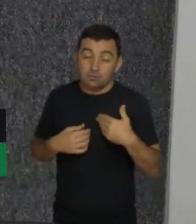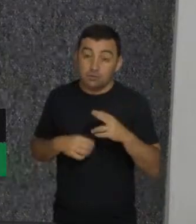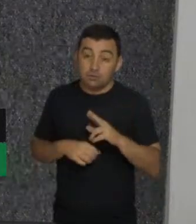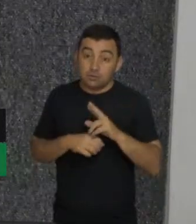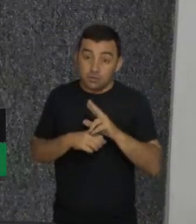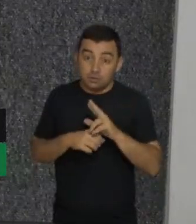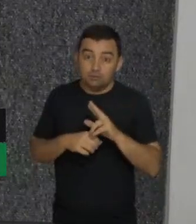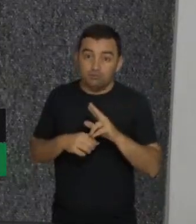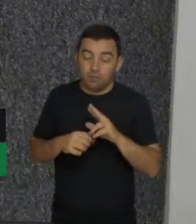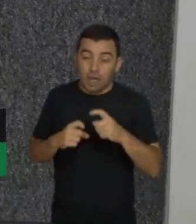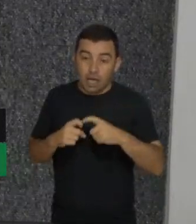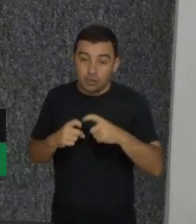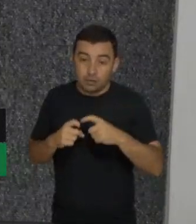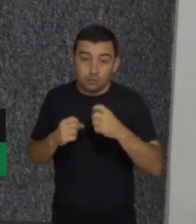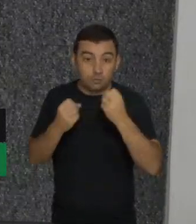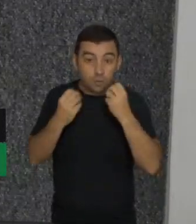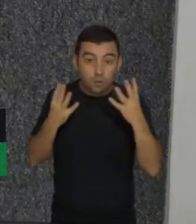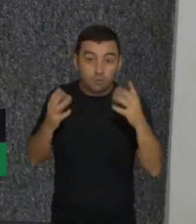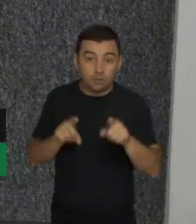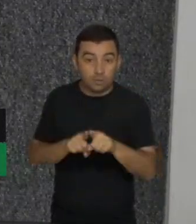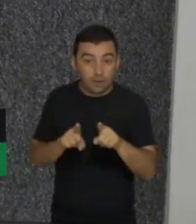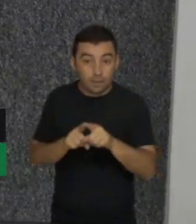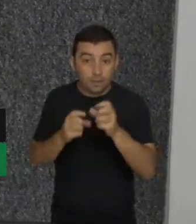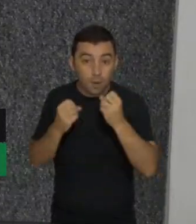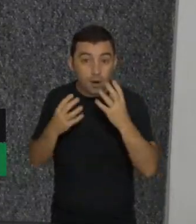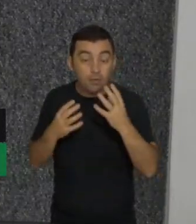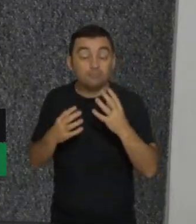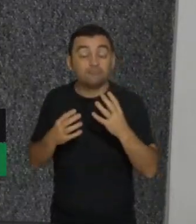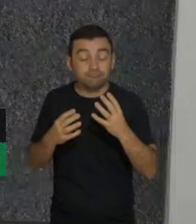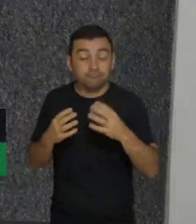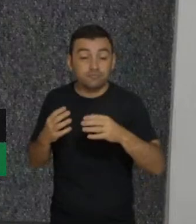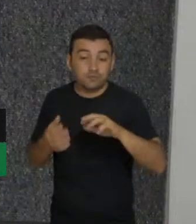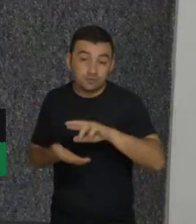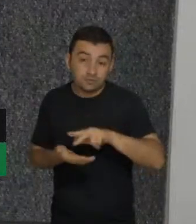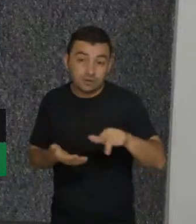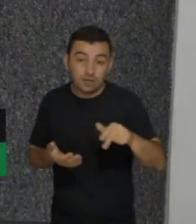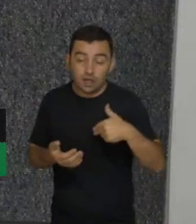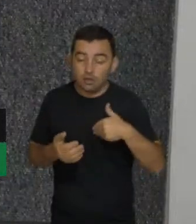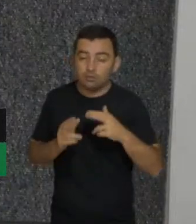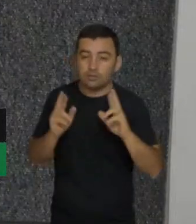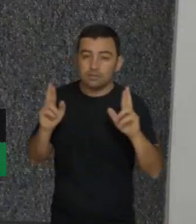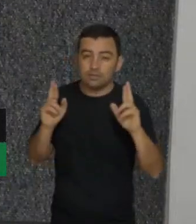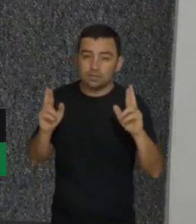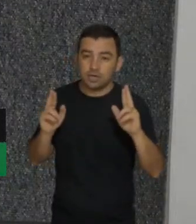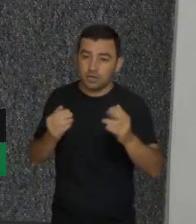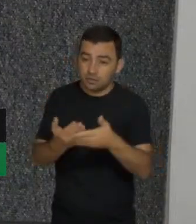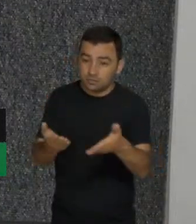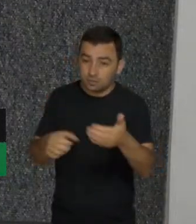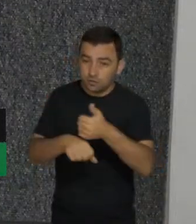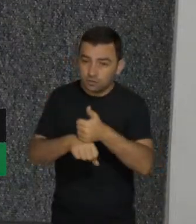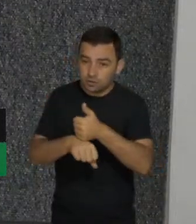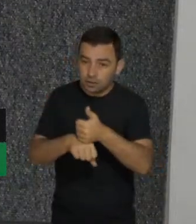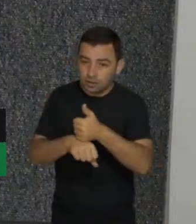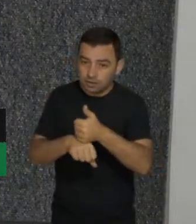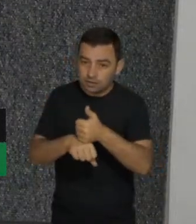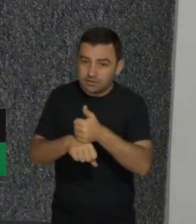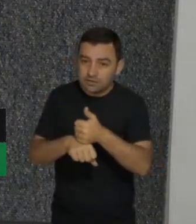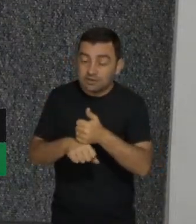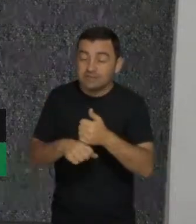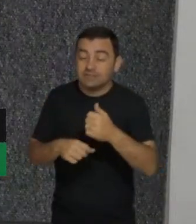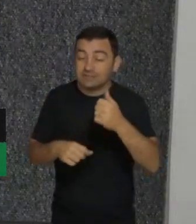boa medicina Eu também quero aqui desejar a todos os profissionais médicos né um excelente